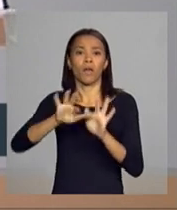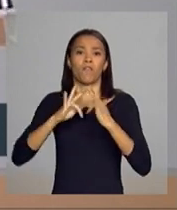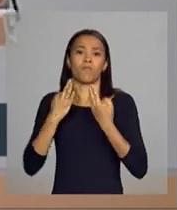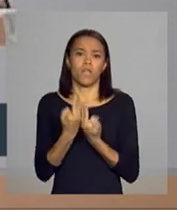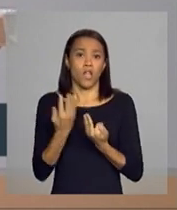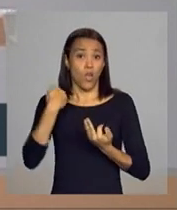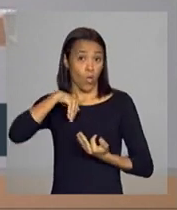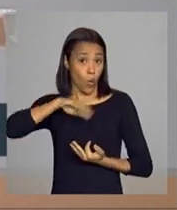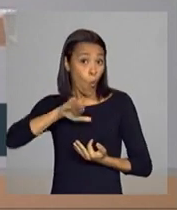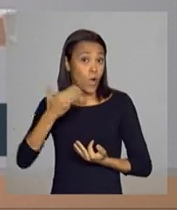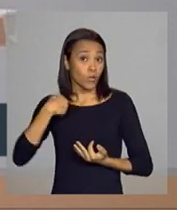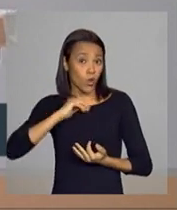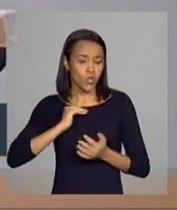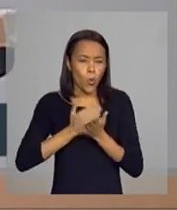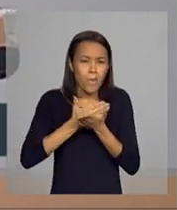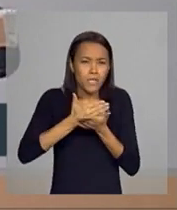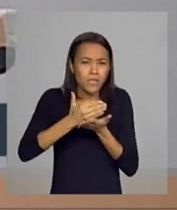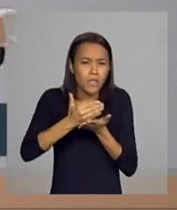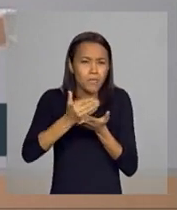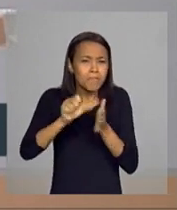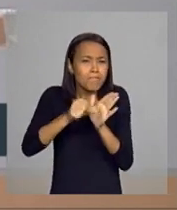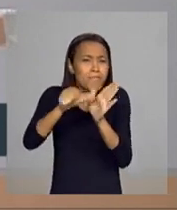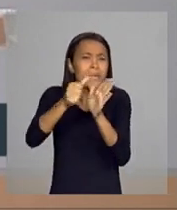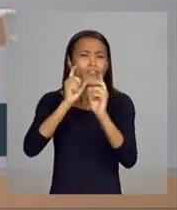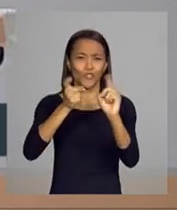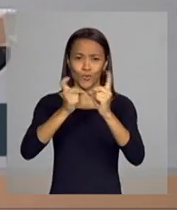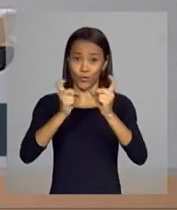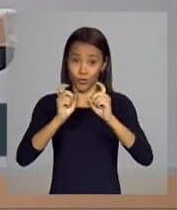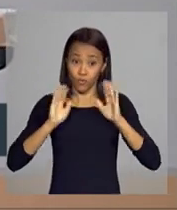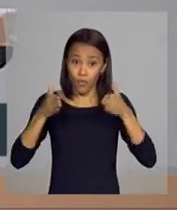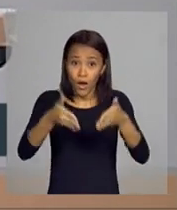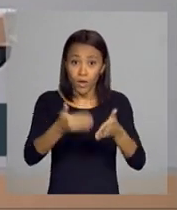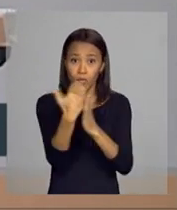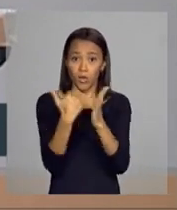a fazer as primeiras discussões em relação ao Pronatec,